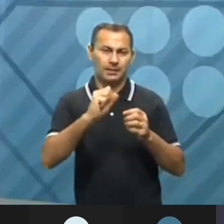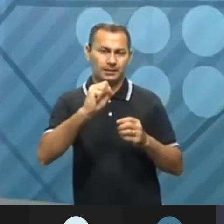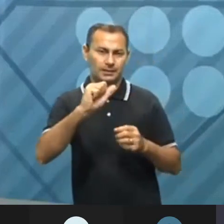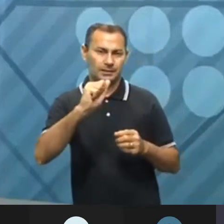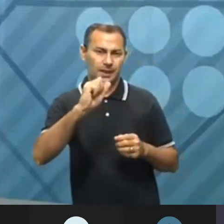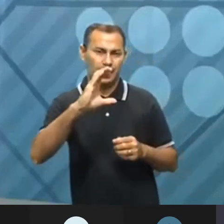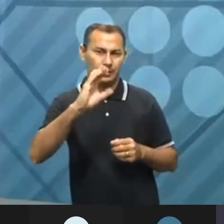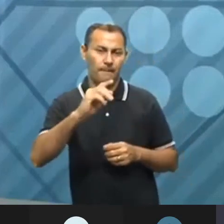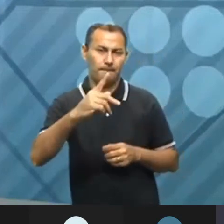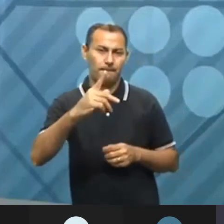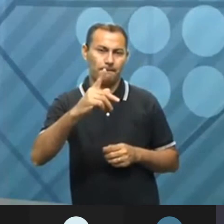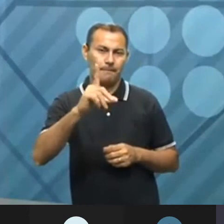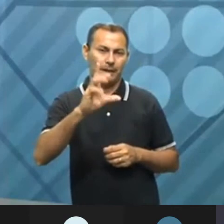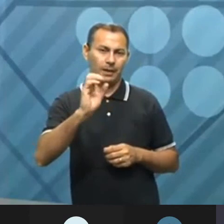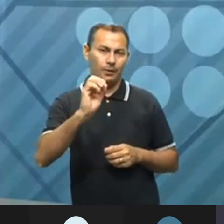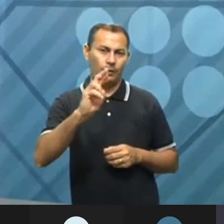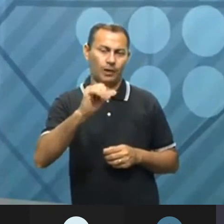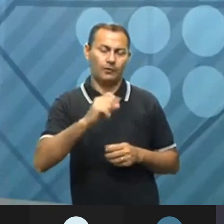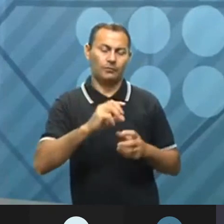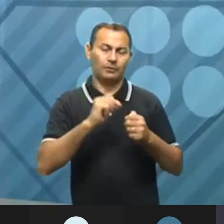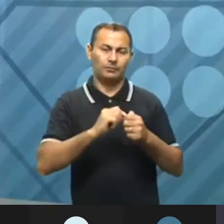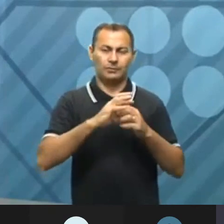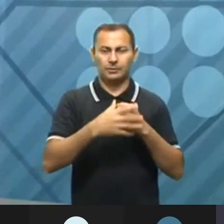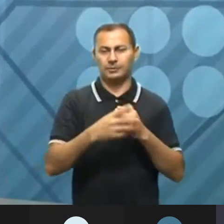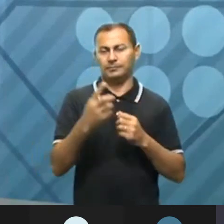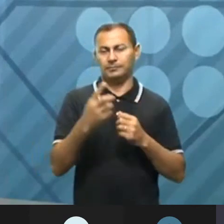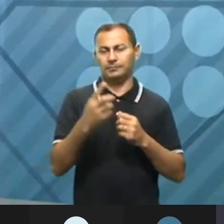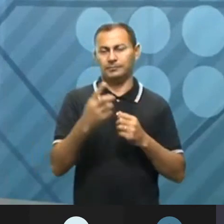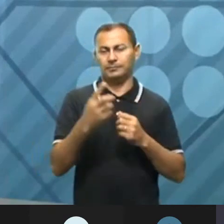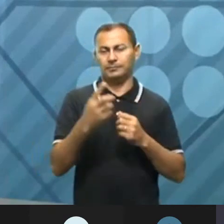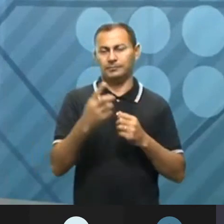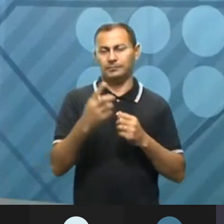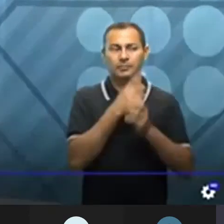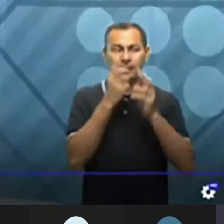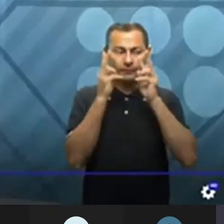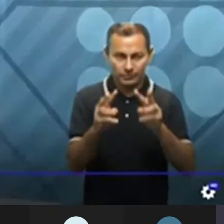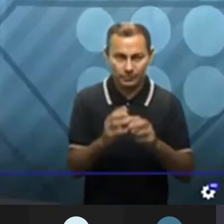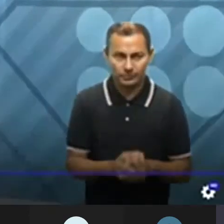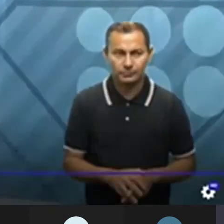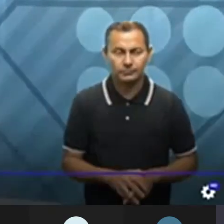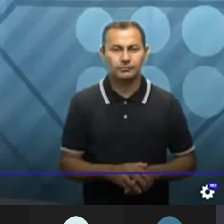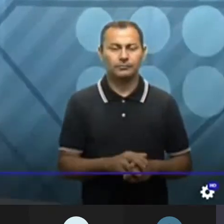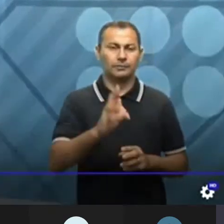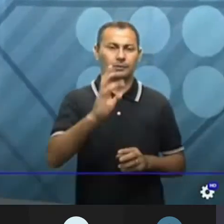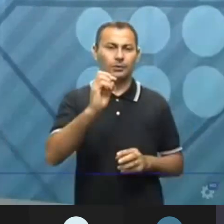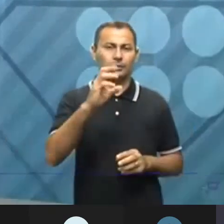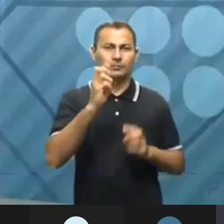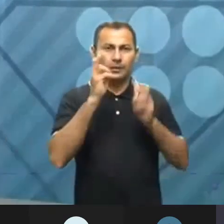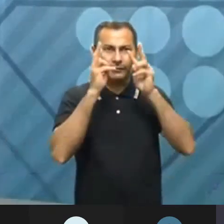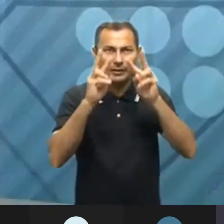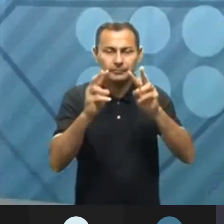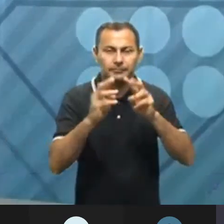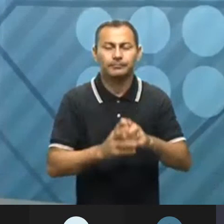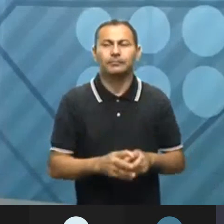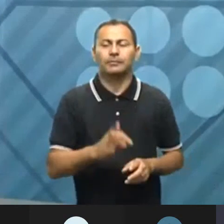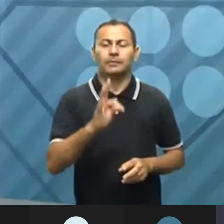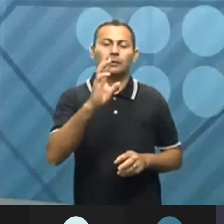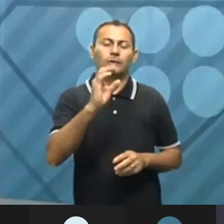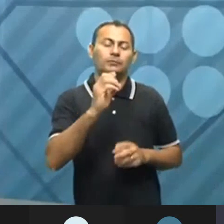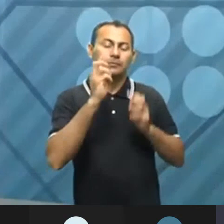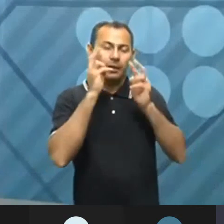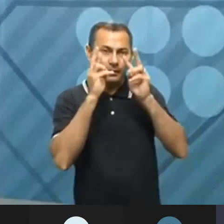aquele saco pleural, tá? Formado por 2 membranas. Então, isso é importante a gente visualizar. Lá no torso, a gente vai observar que